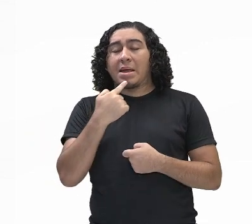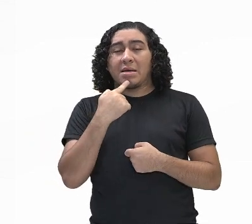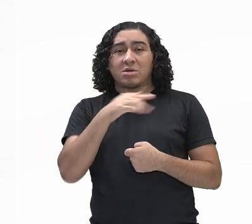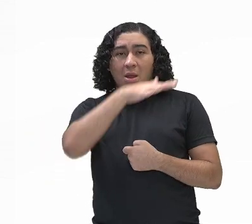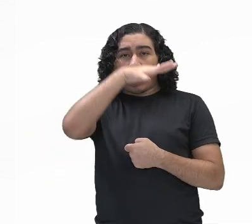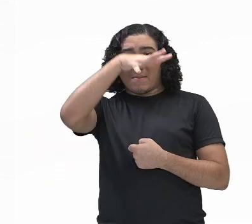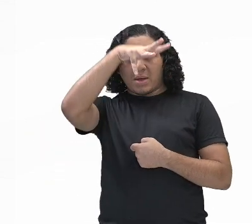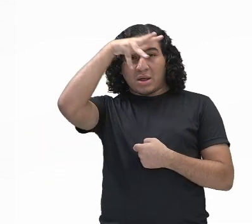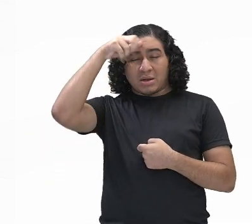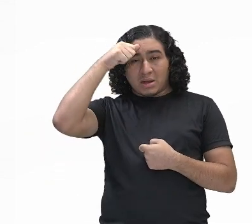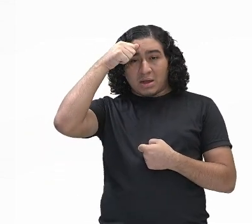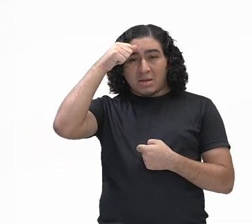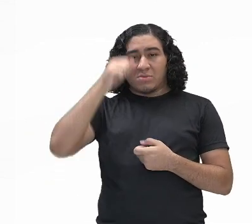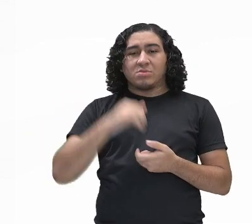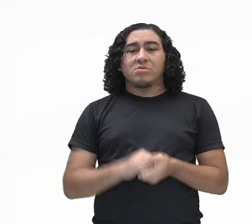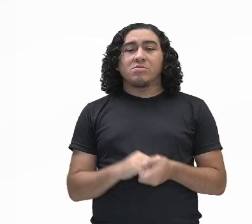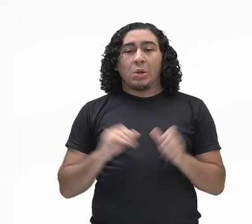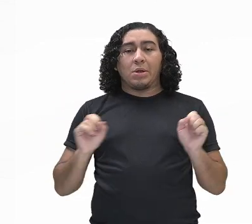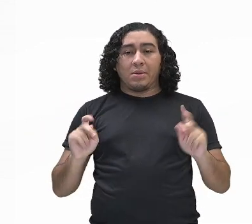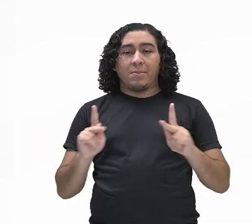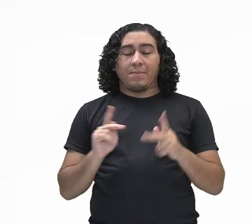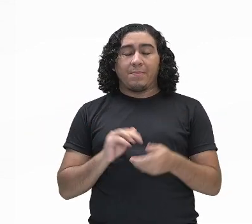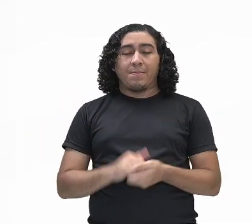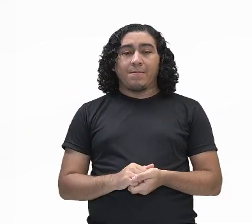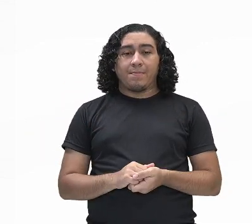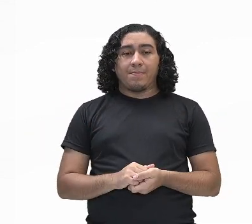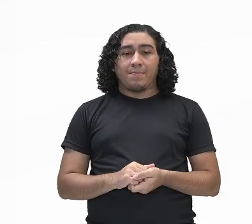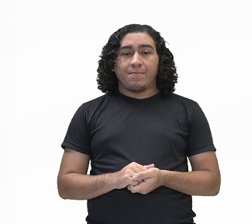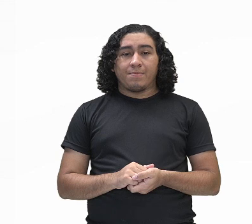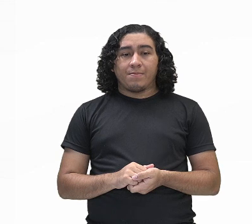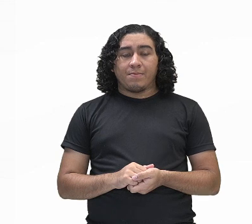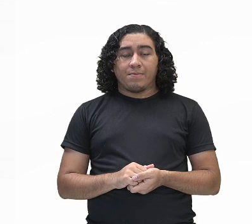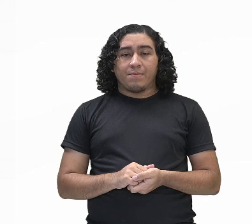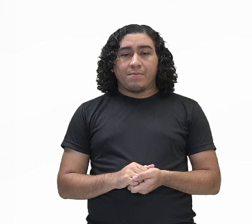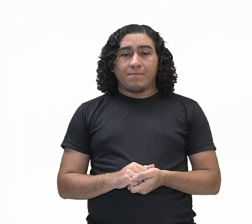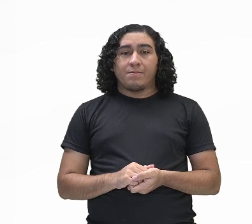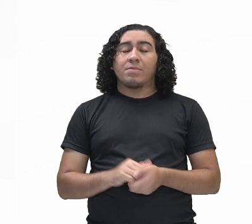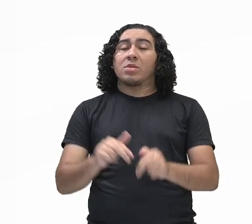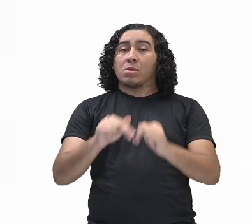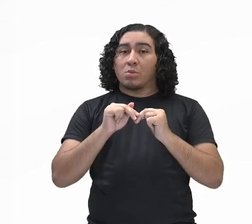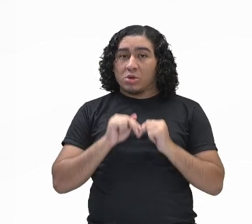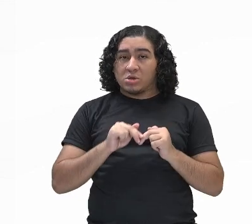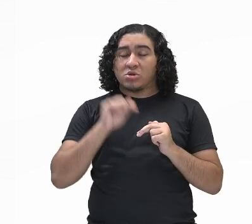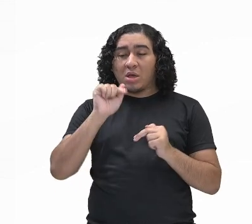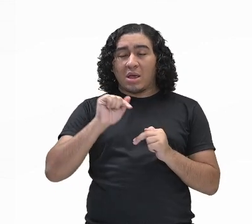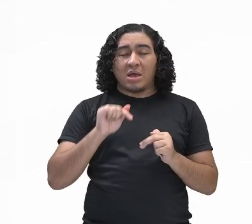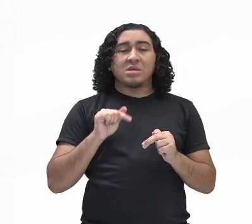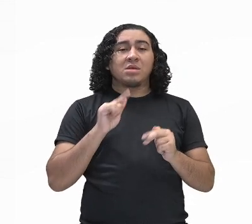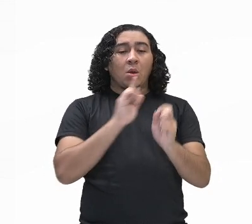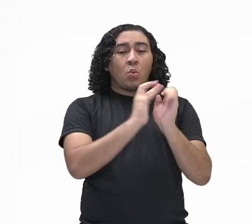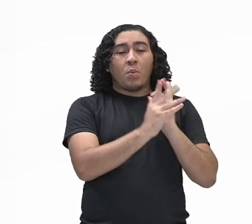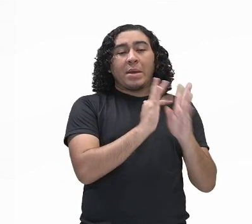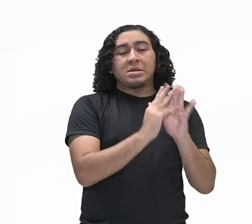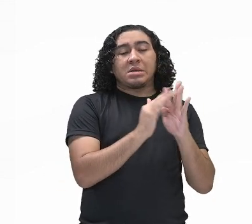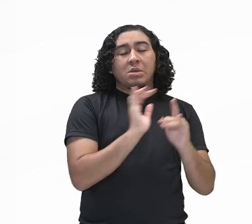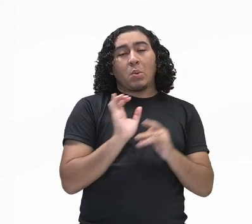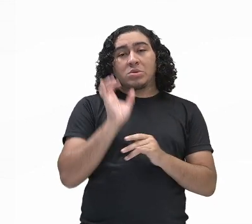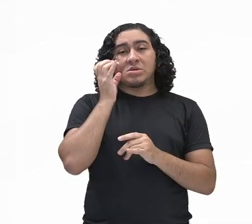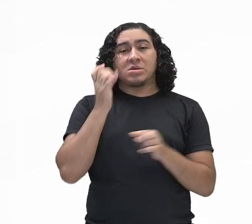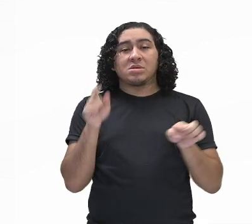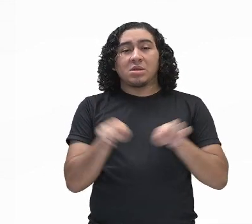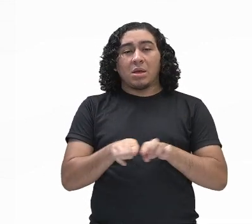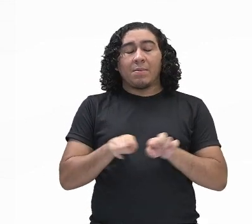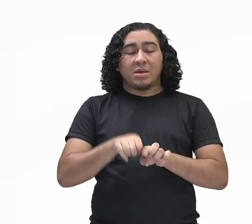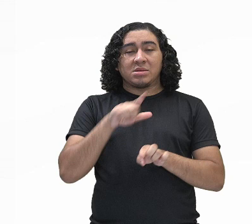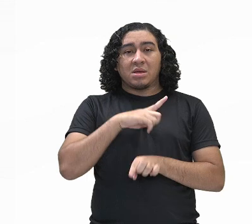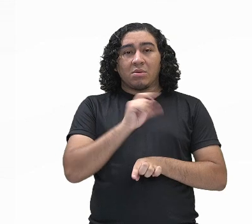Manaus no mapinha, tá bom? Com isso, com esse processo de urbanização, tem também,